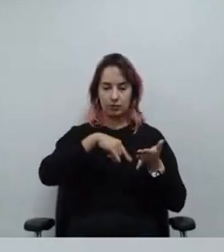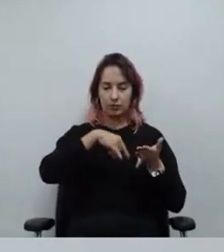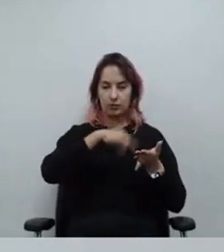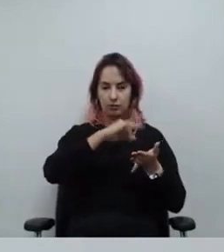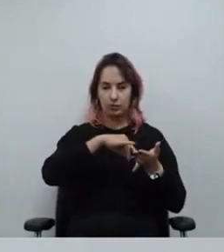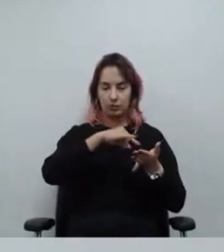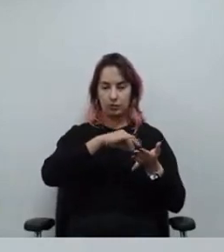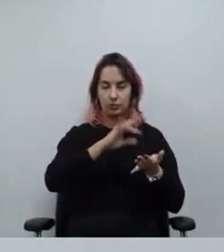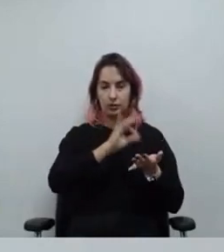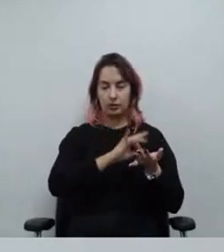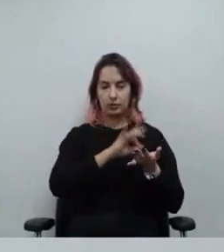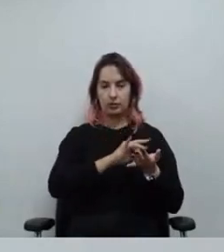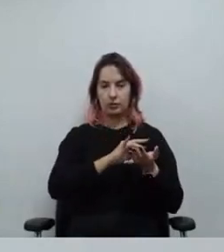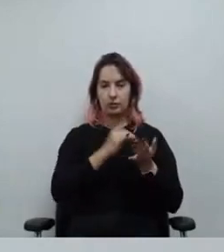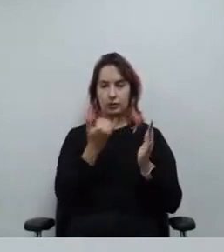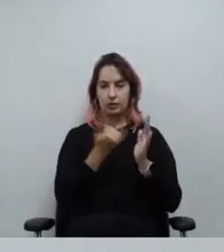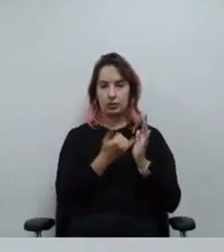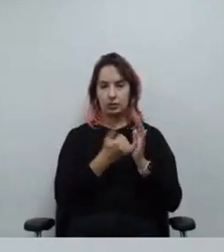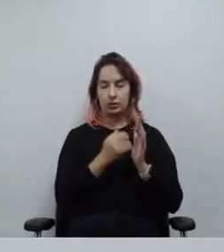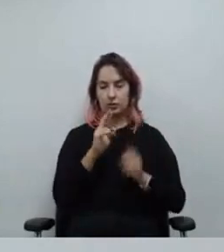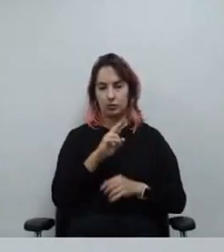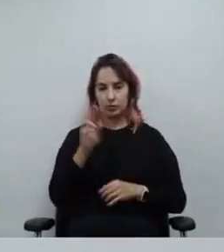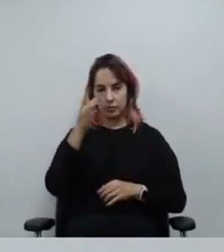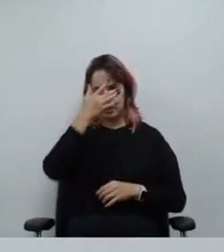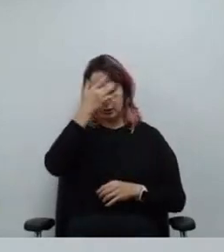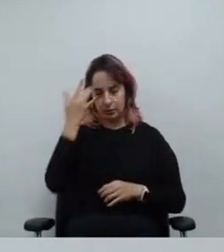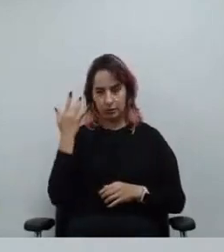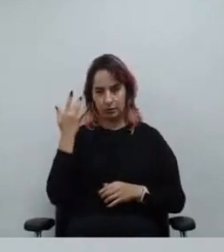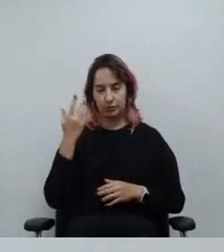Teria aqui agora o edital com o nome dos candidatos.